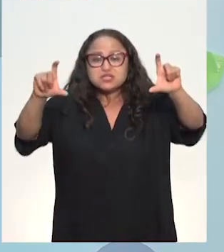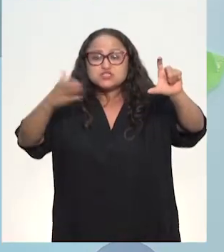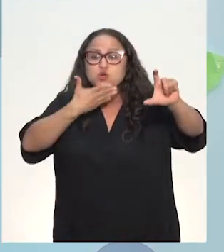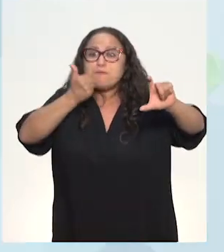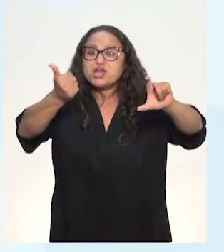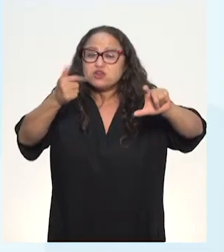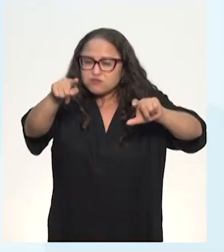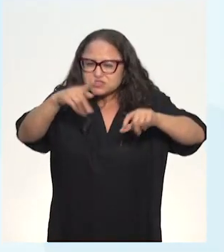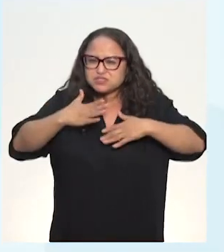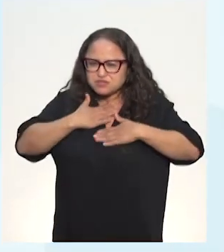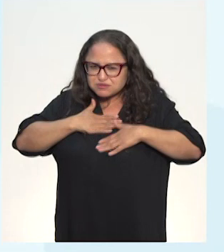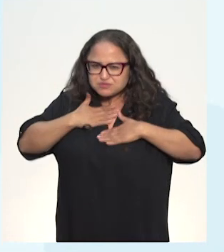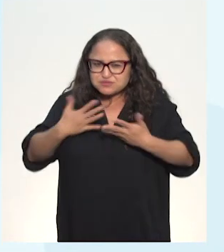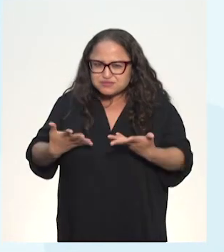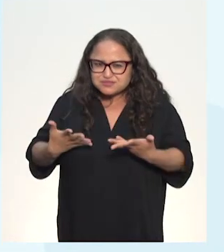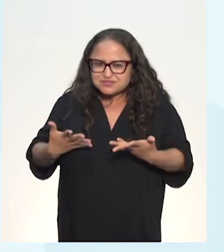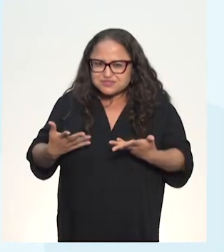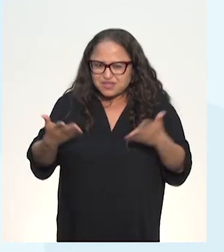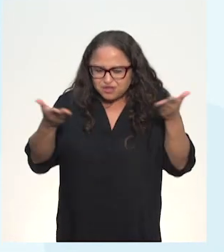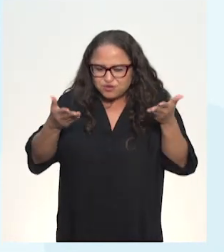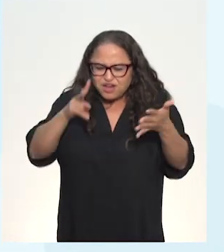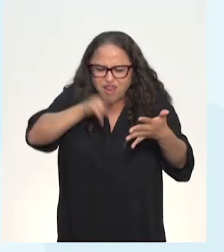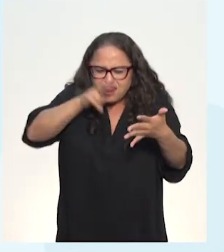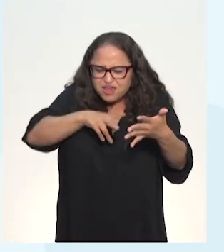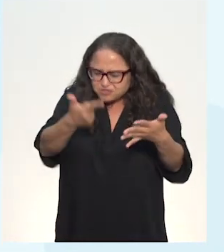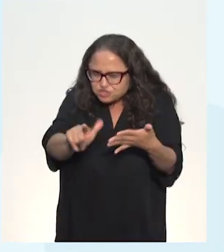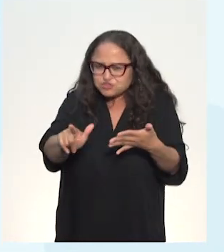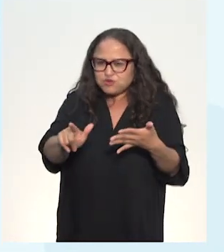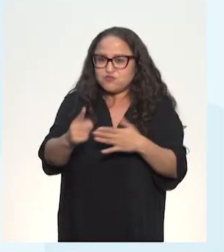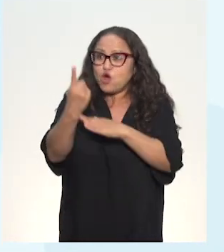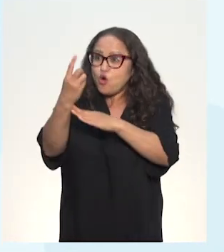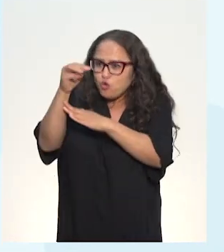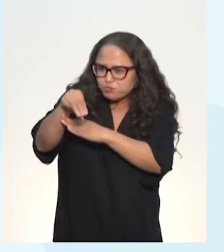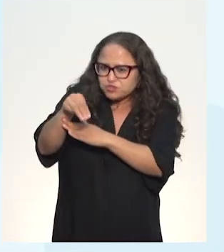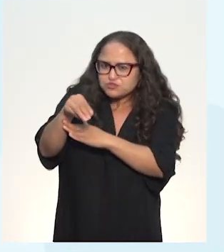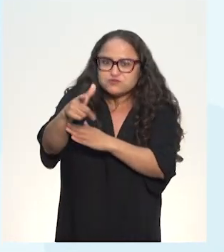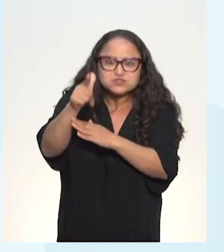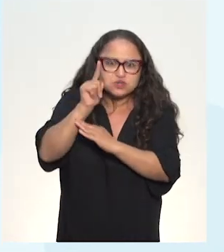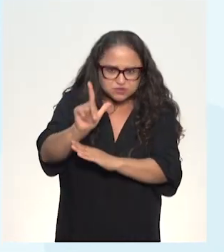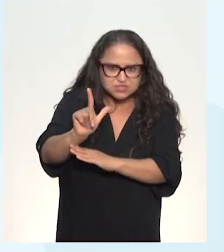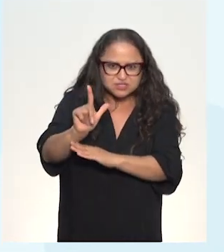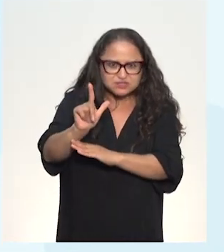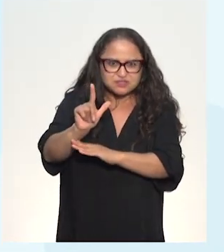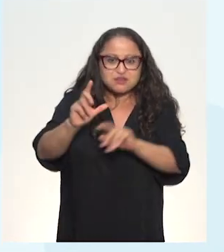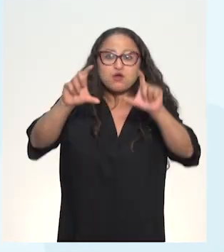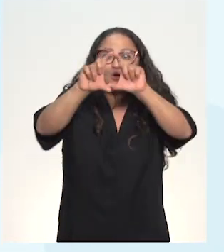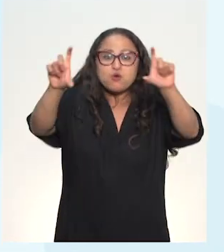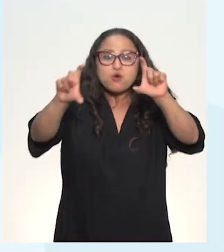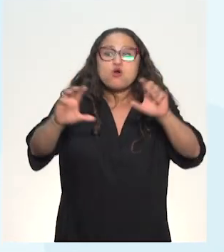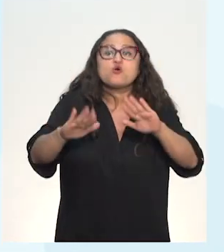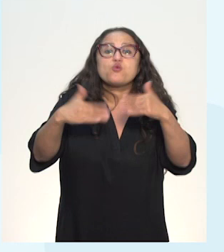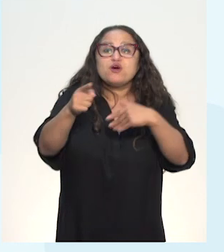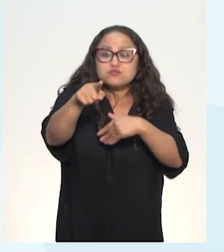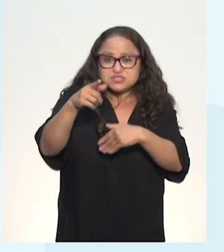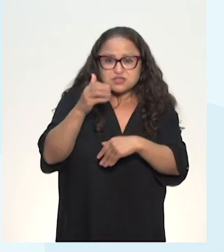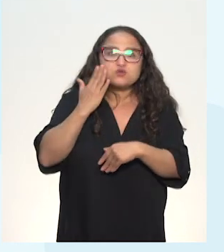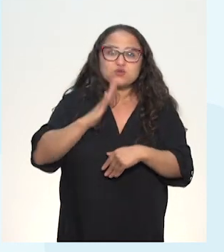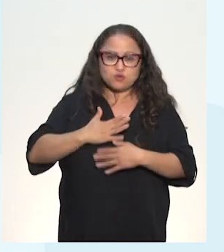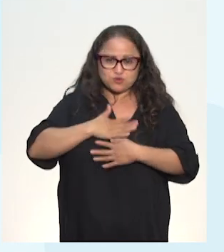olhadinha no caderno, Aprender Sempre, dá uma olhadinha, dá uma relida nele. Em 1 minutinho você consegue? Que trecho chamou mais sua atenção? 1 minuto, já voltamos.